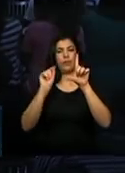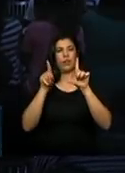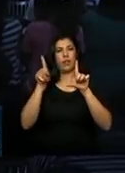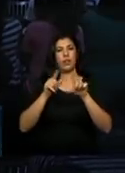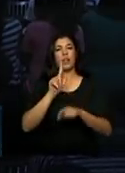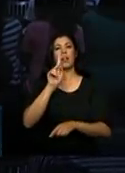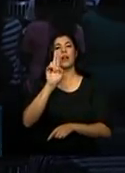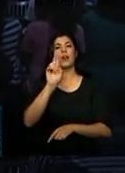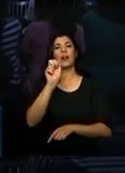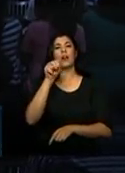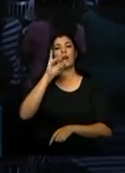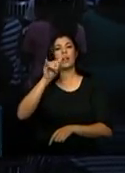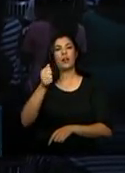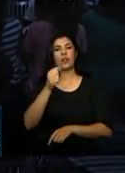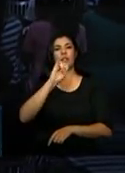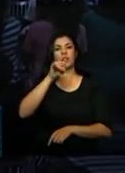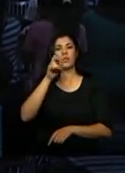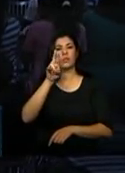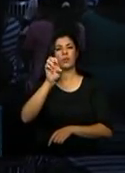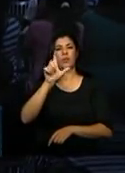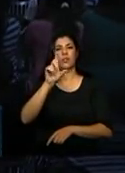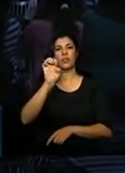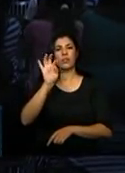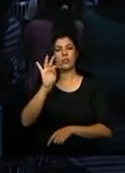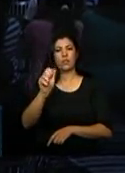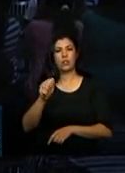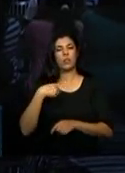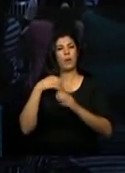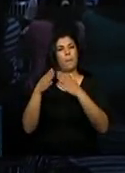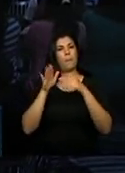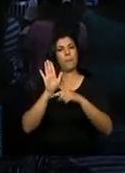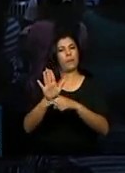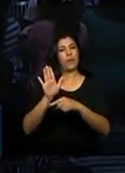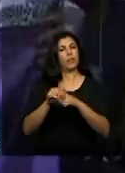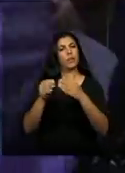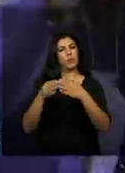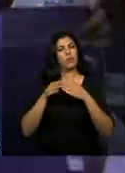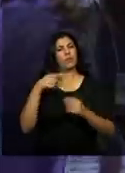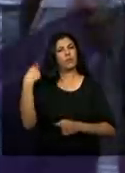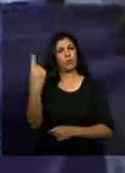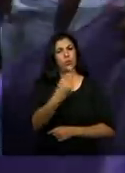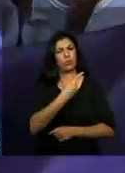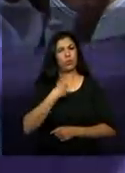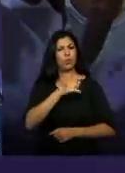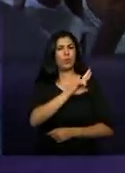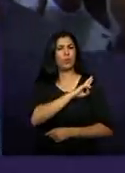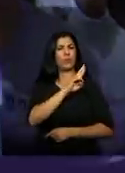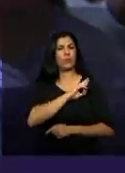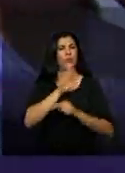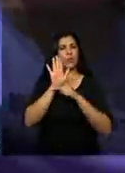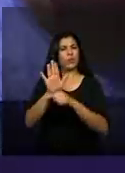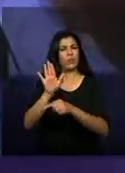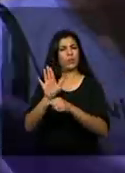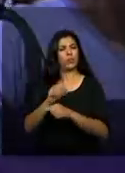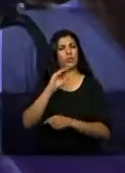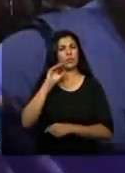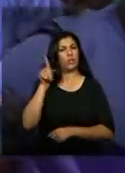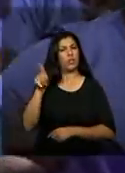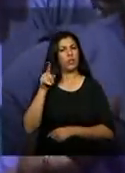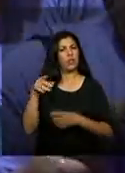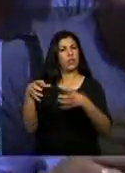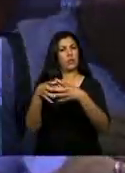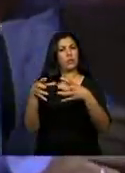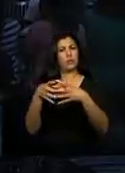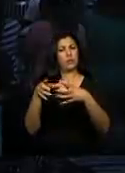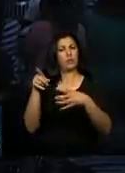a Granja Julieta, né, pessoal? Não é só o governo, não, hein? É todo mundo ajudando o catador da Granja